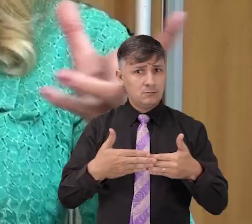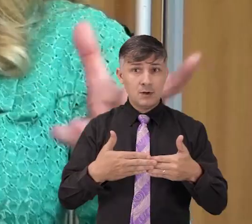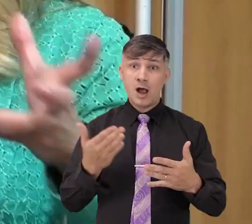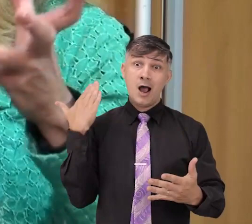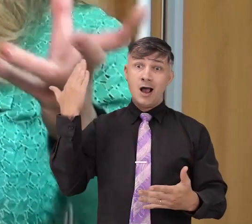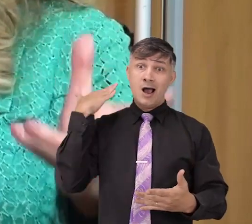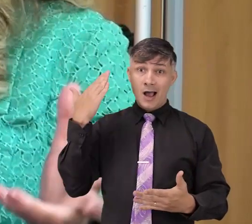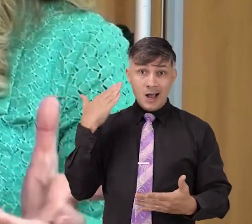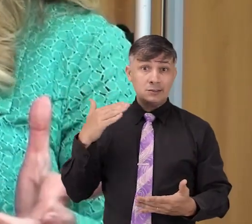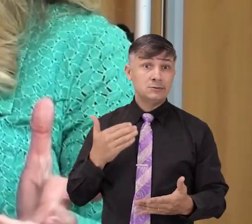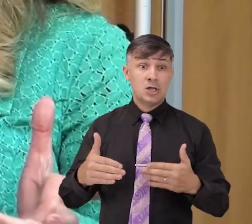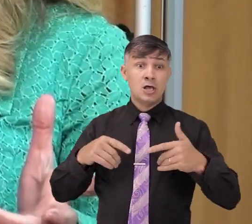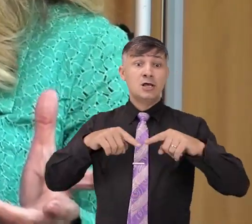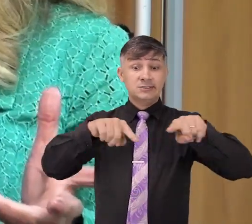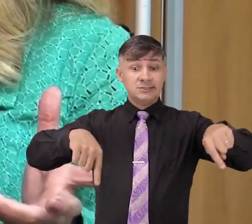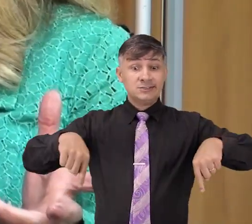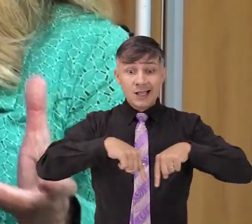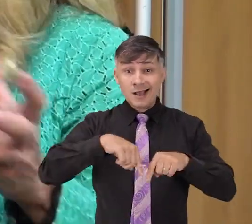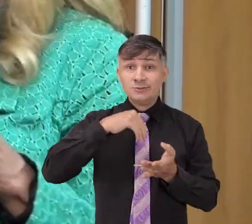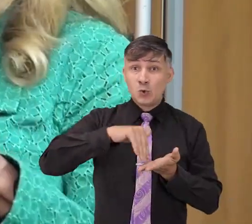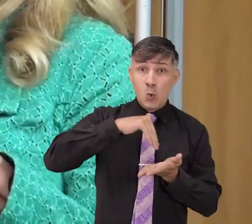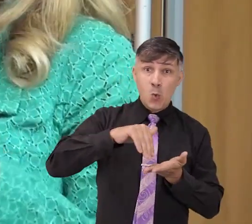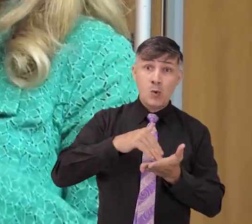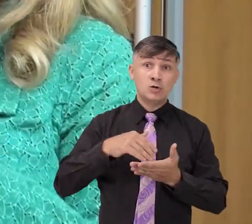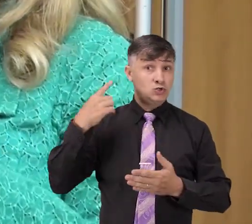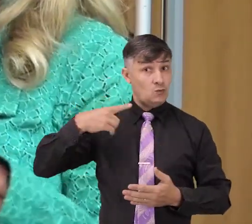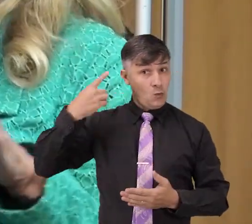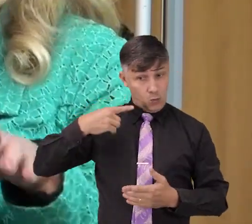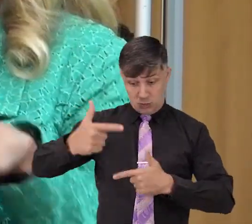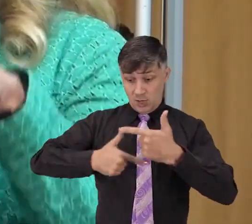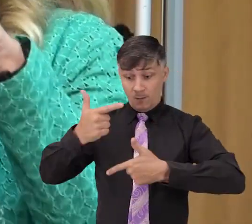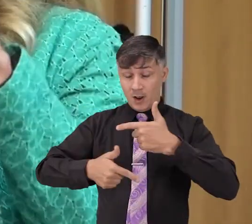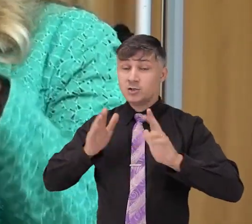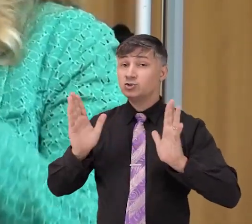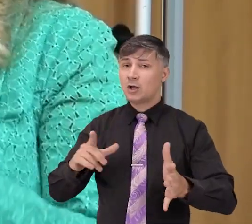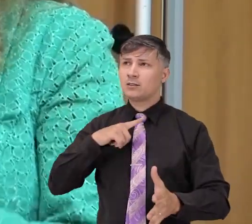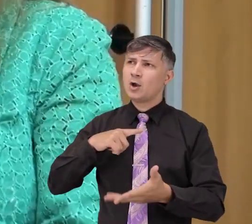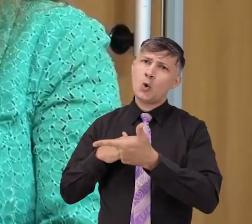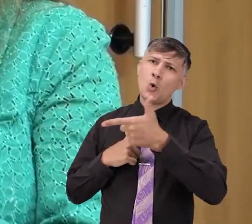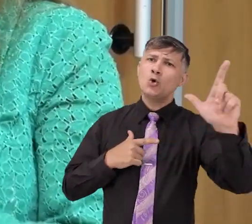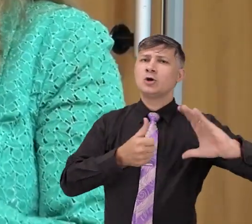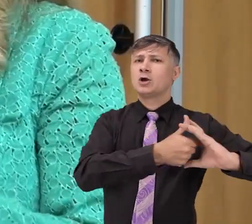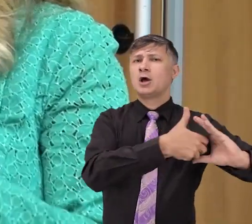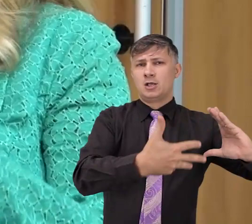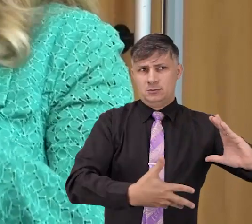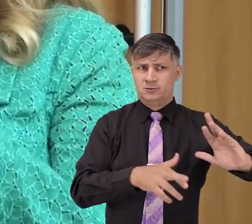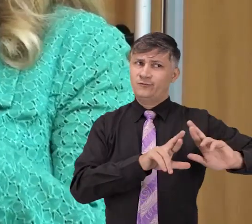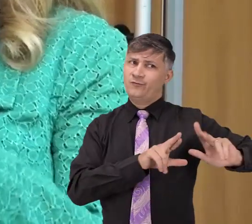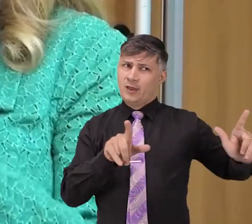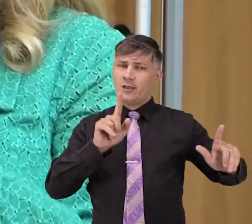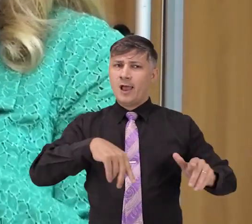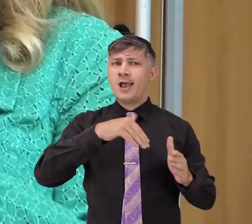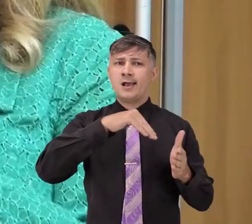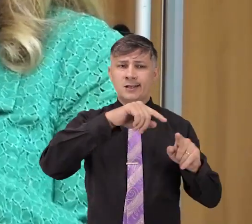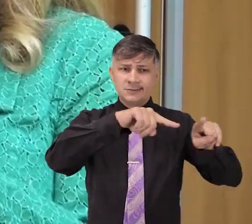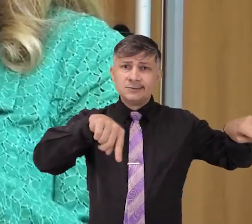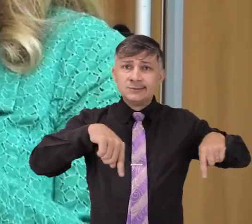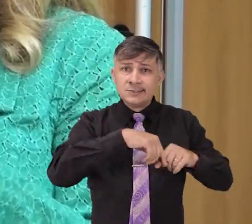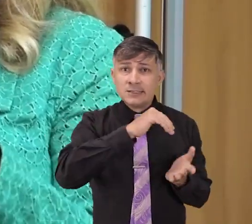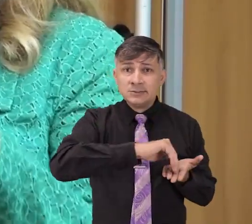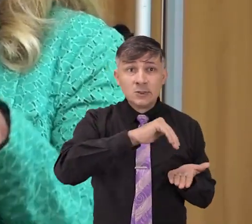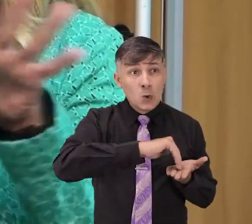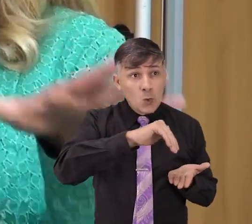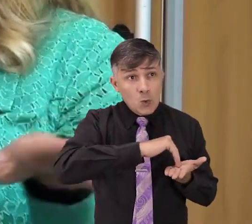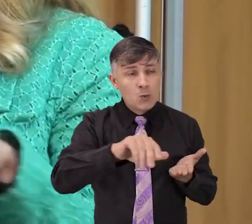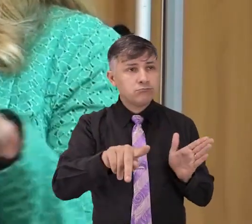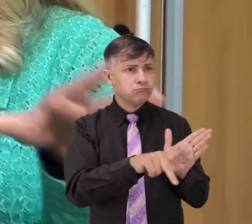Escritórios não eram grandes escritórios, né? Eu acho que a advocacia trabalhista também tem uma outra característica, que são escritórios, que eu digo